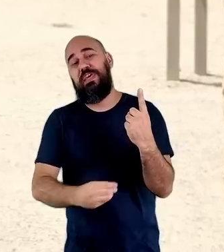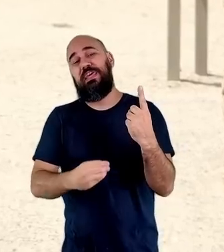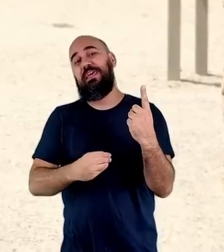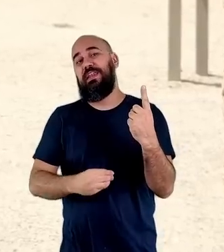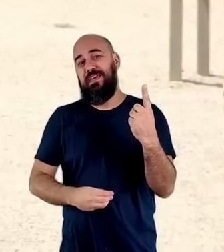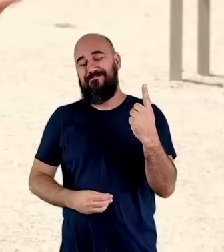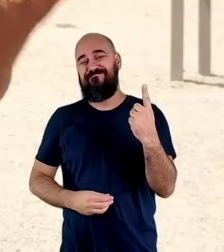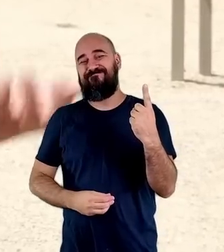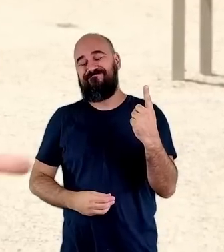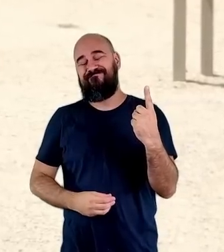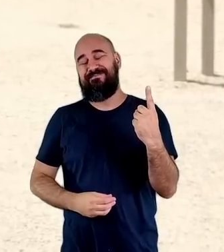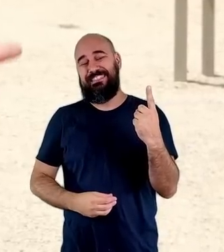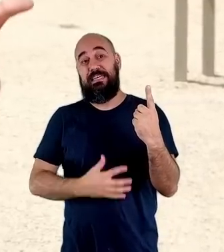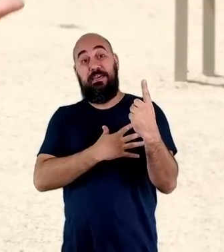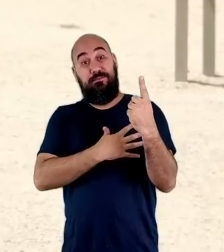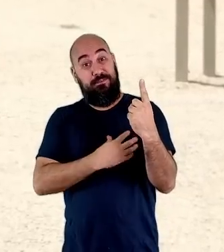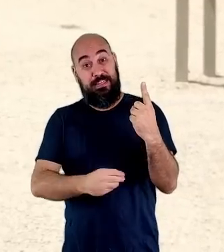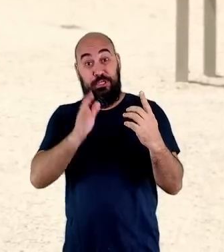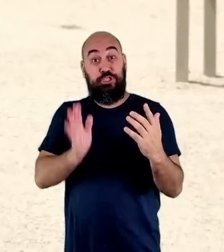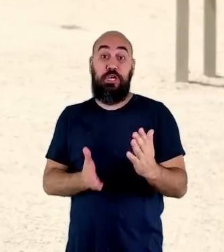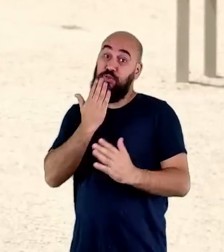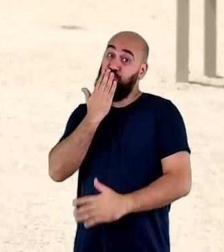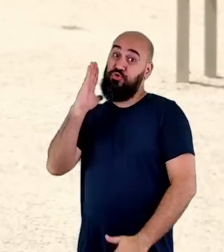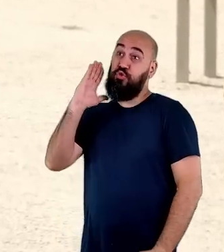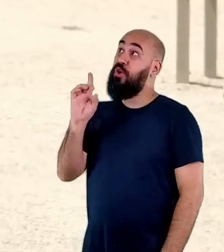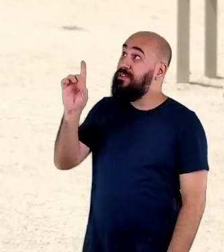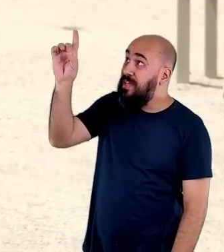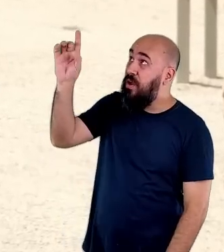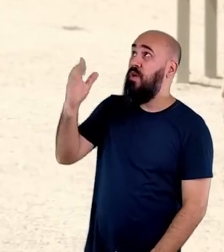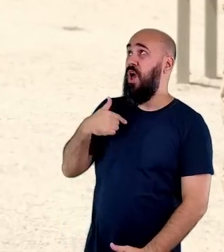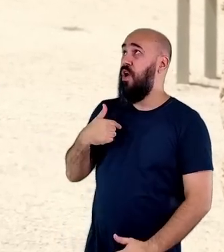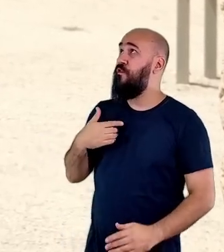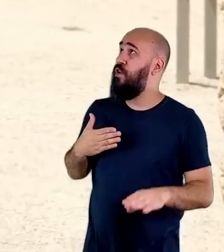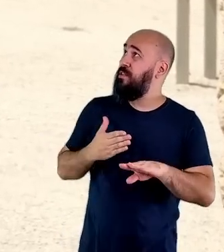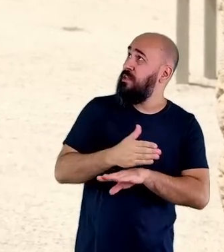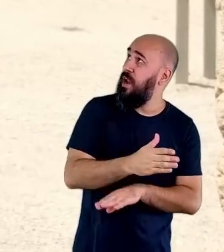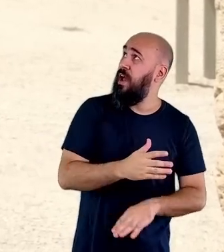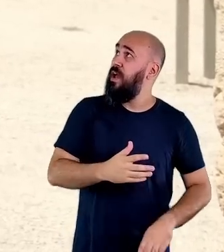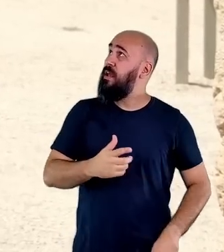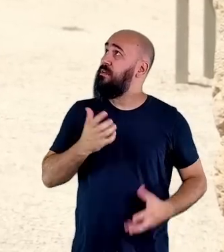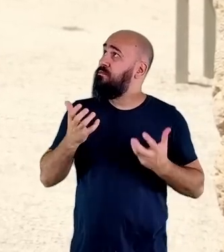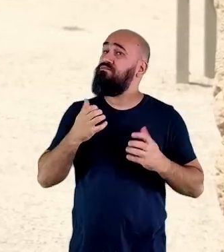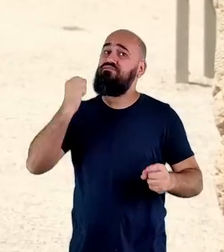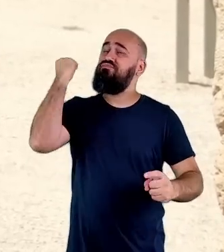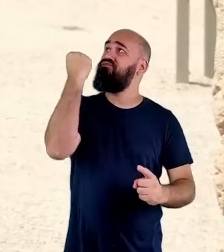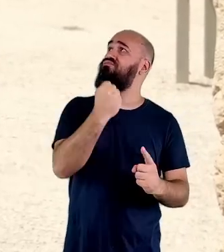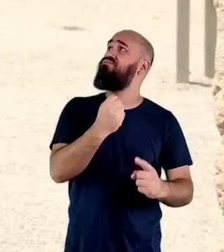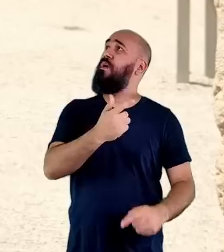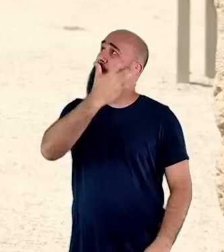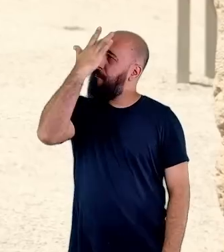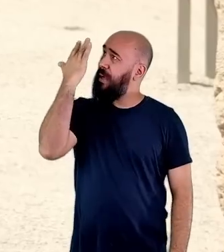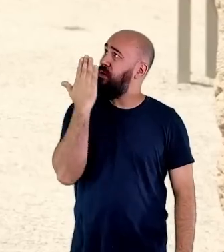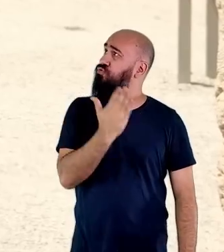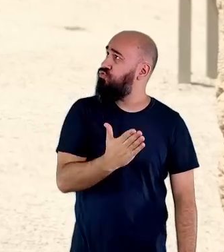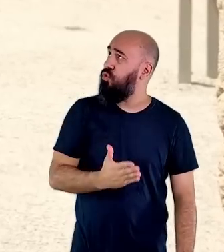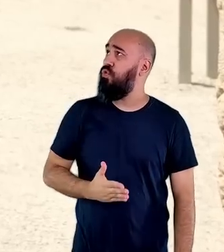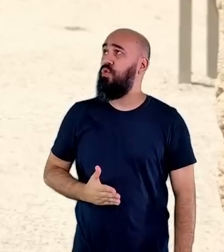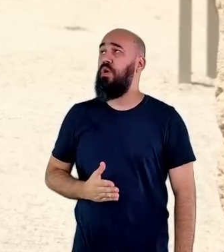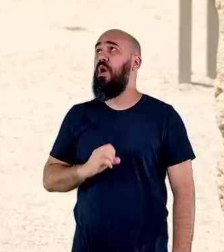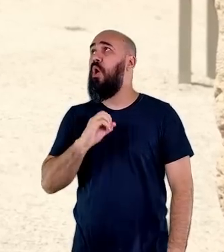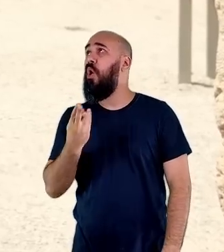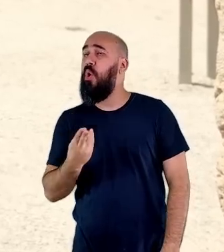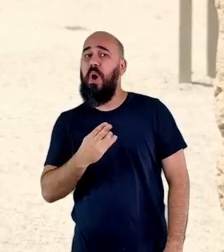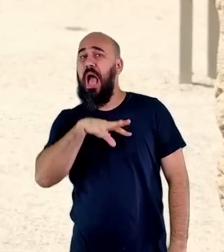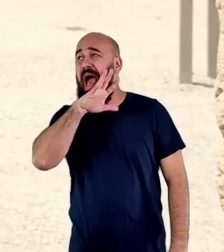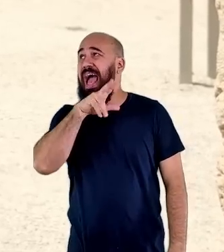de Jefté. E ele tinha feito um juramento a Deus. Essa é uma história dramática e que merece ser lida, vale